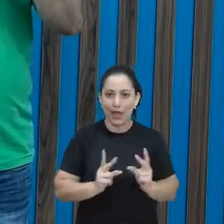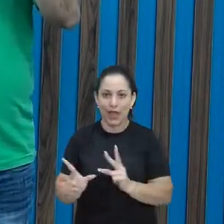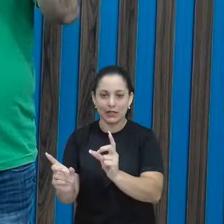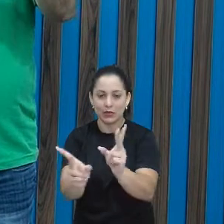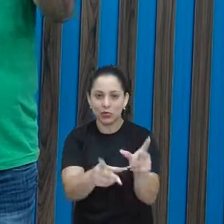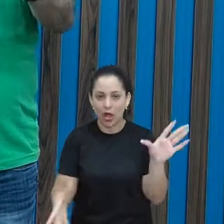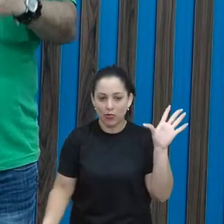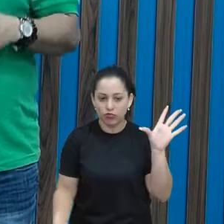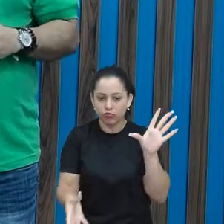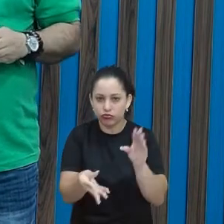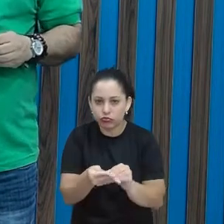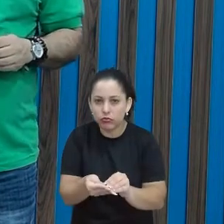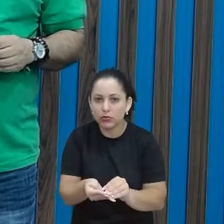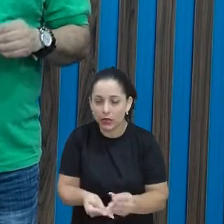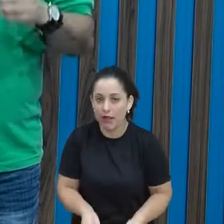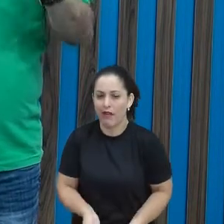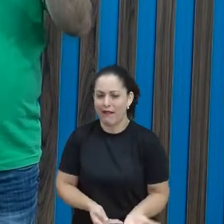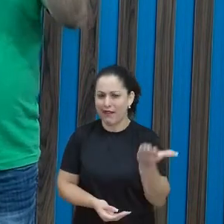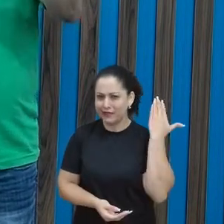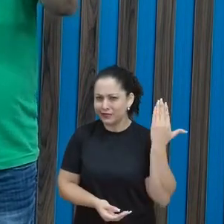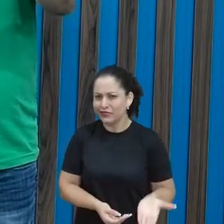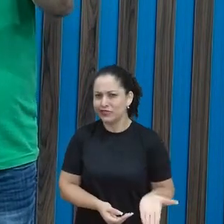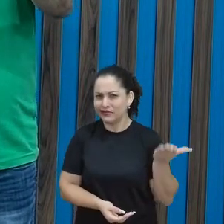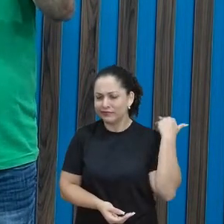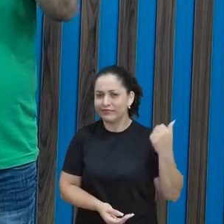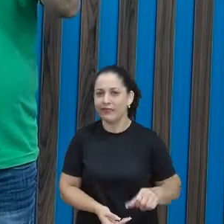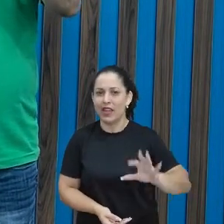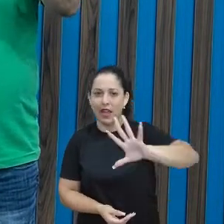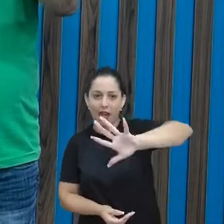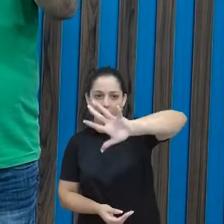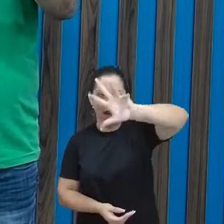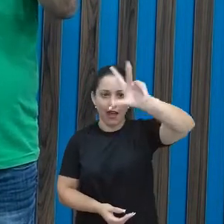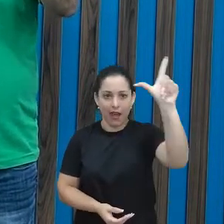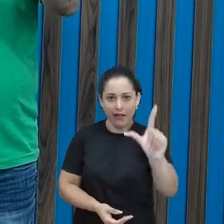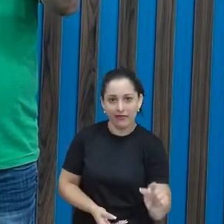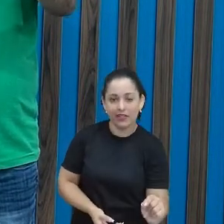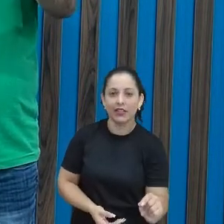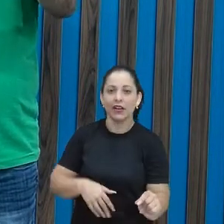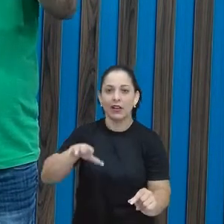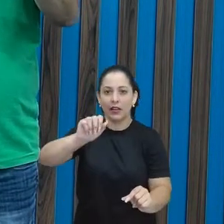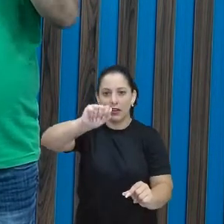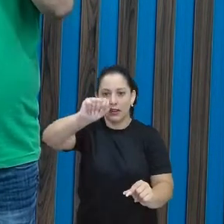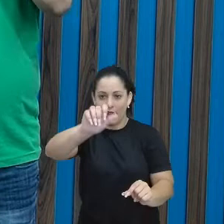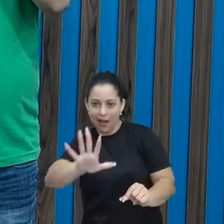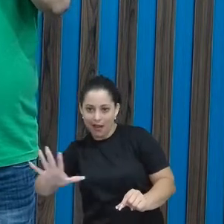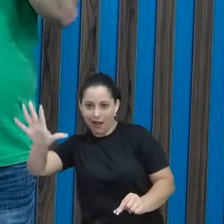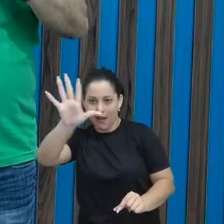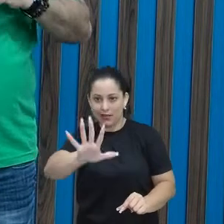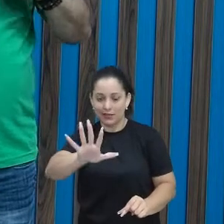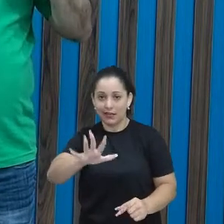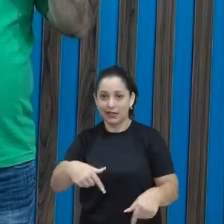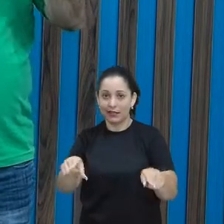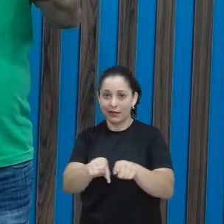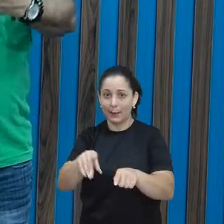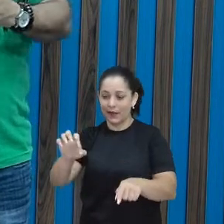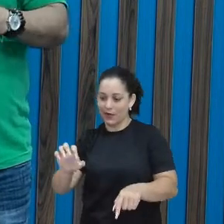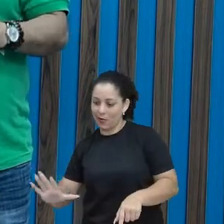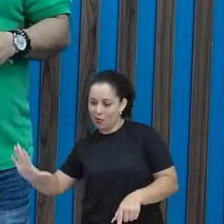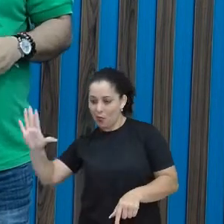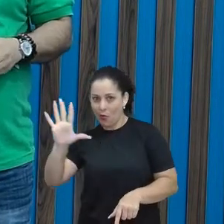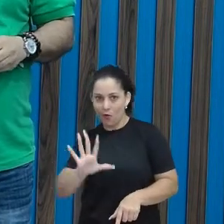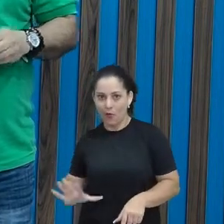ali, ó, ao velho mundo, né? África, Ásia e Europa, com as